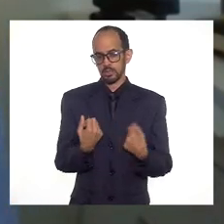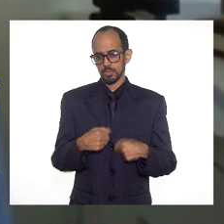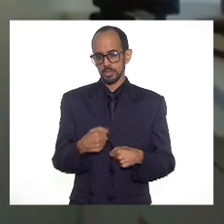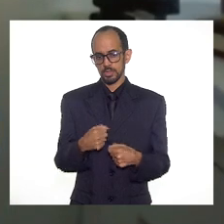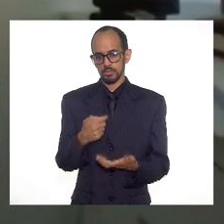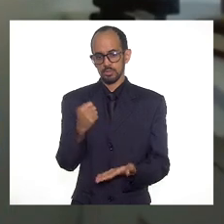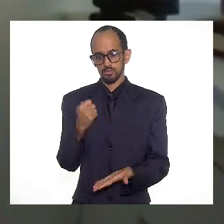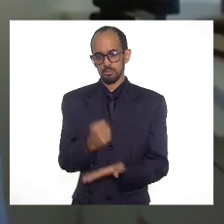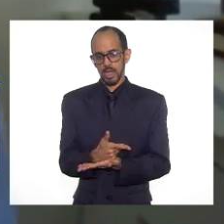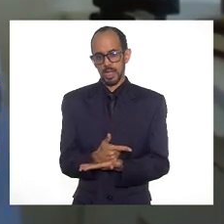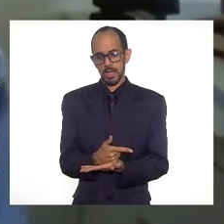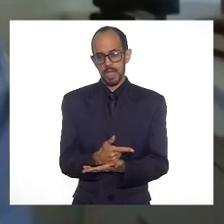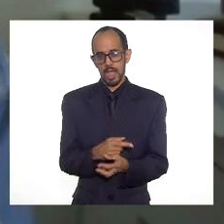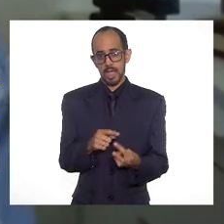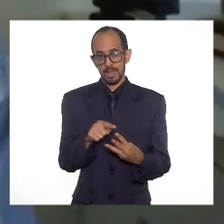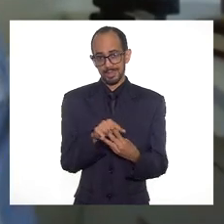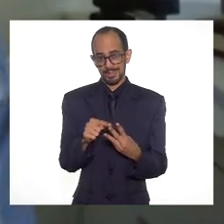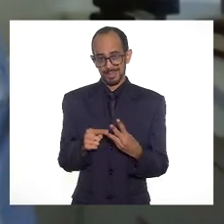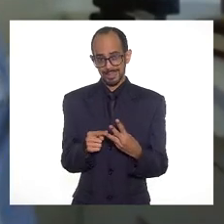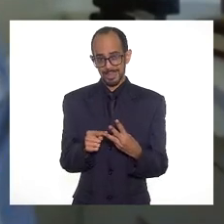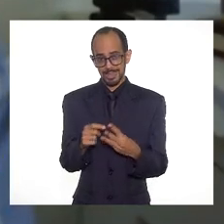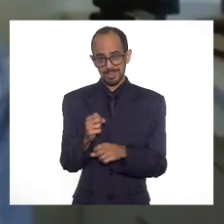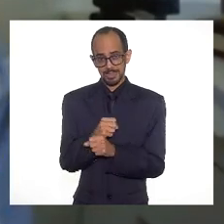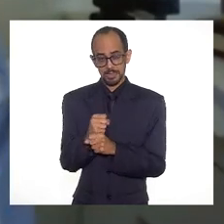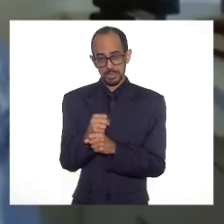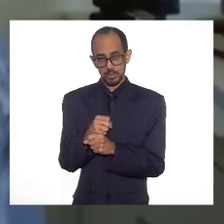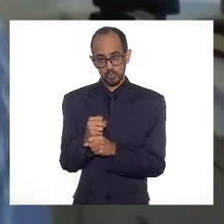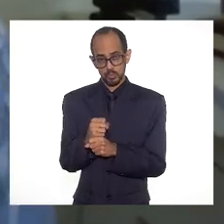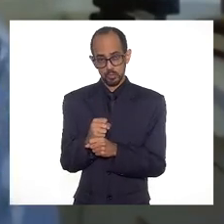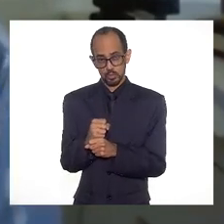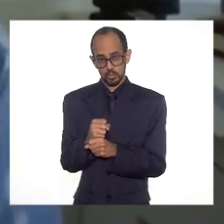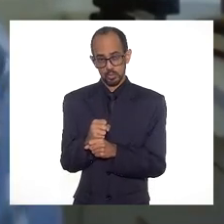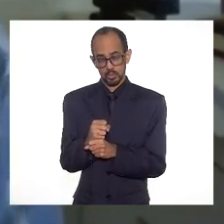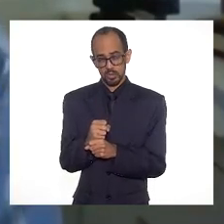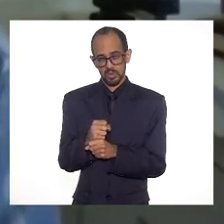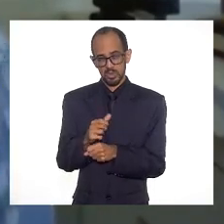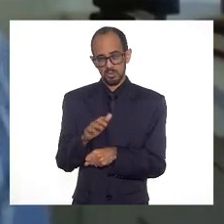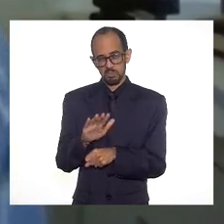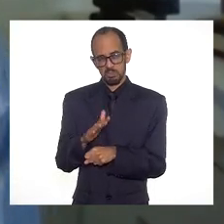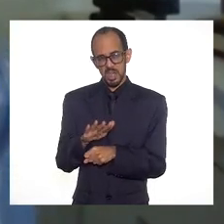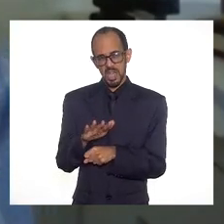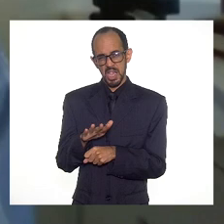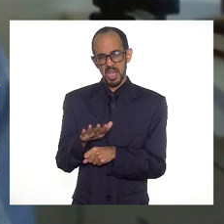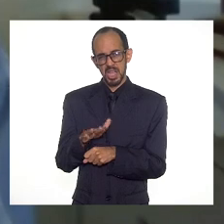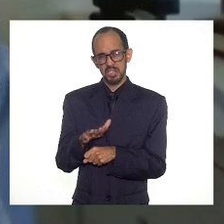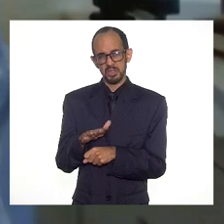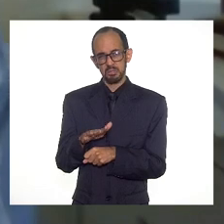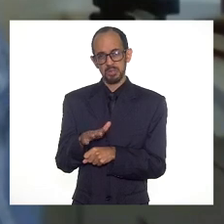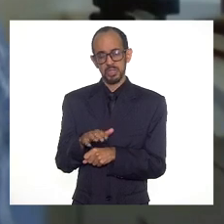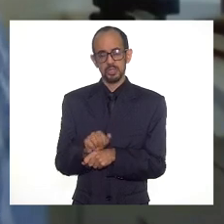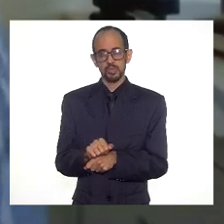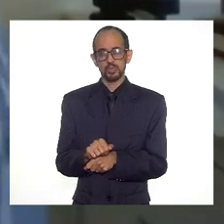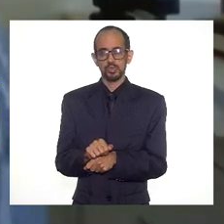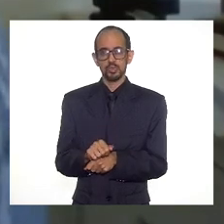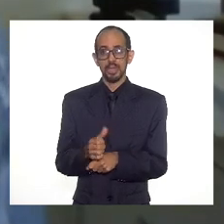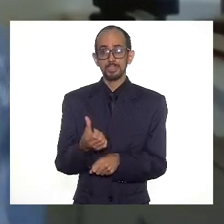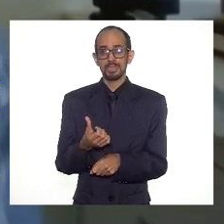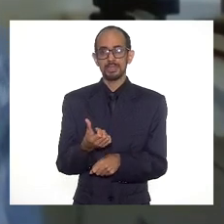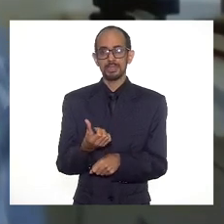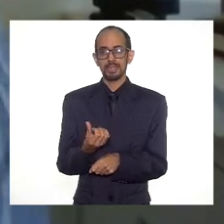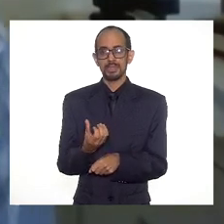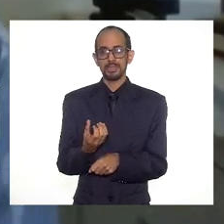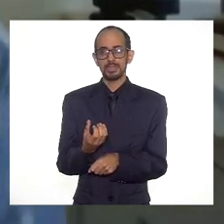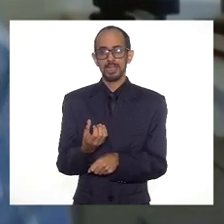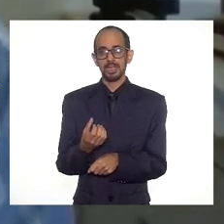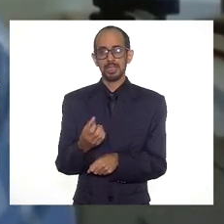nos próximos 3 anos, deputada Tia Ju, nada mais, nada menos que